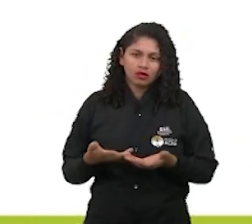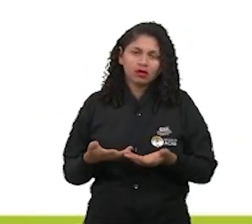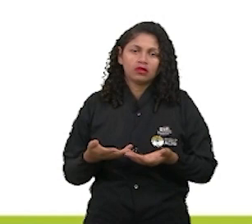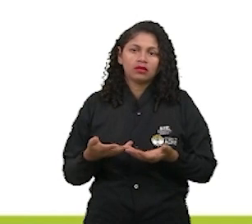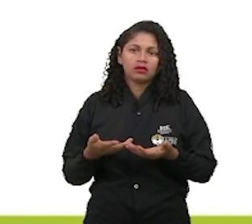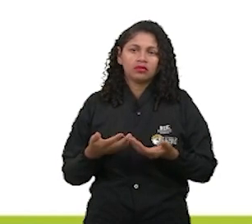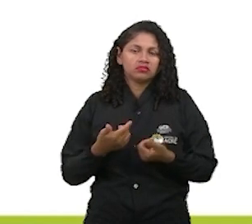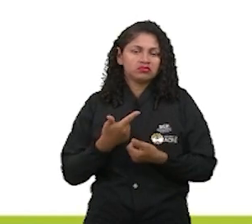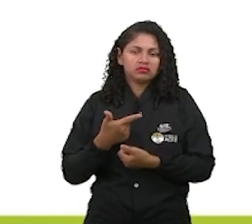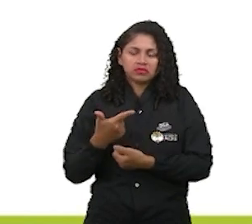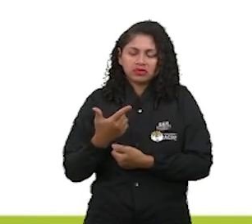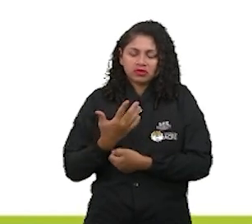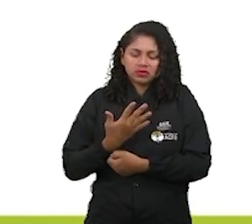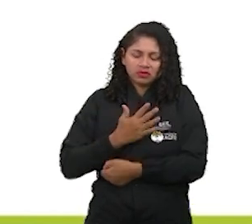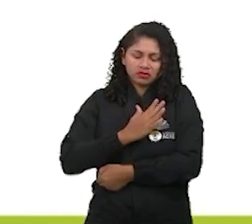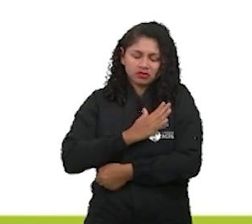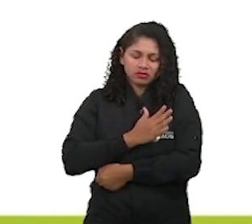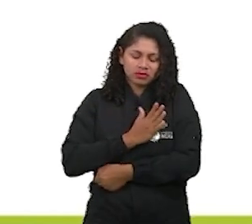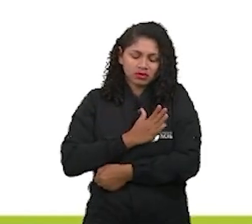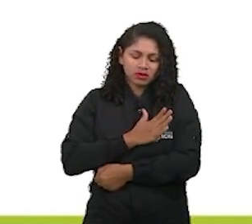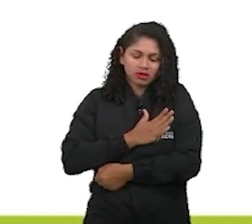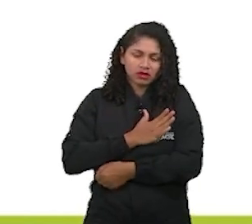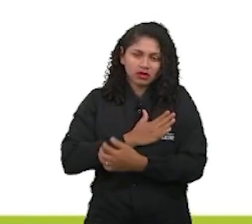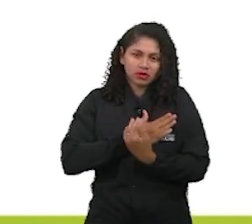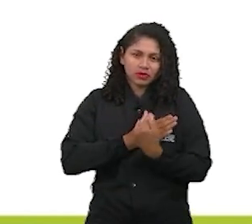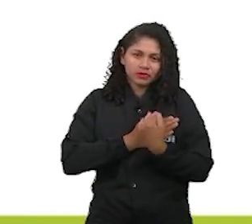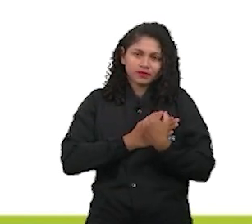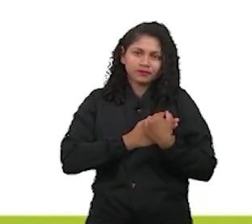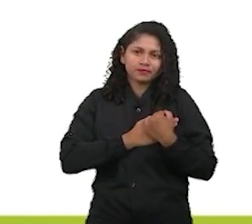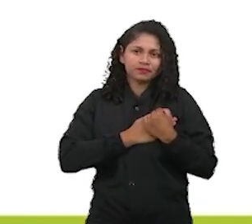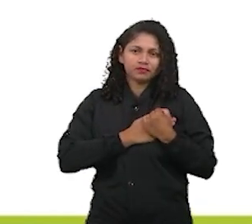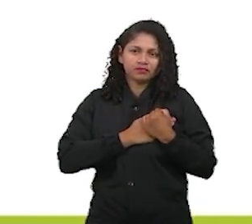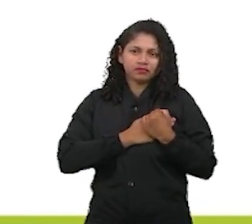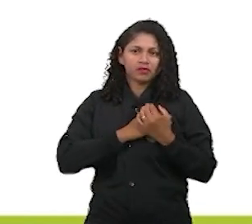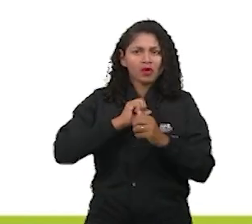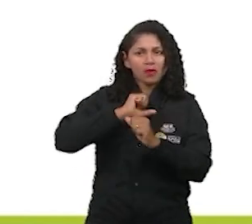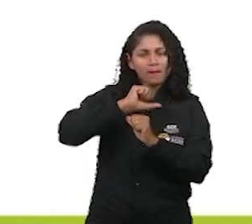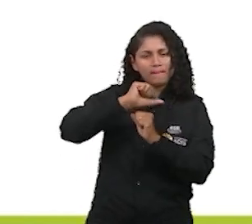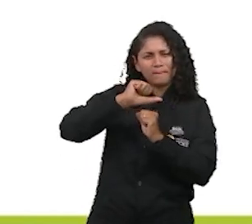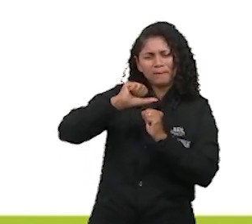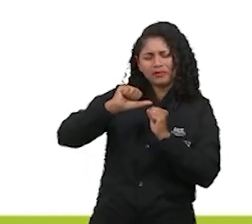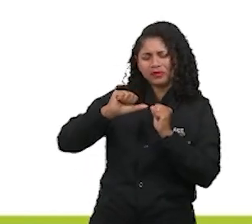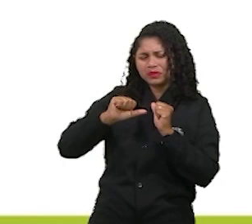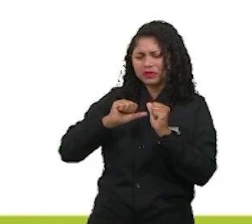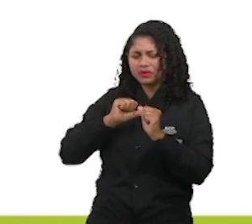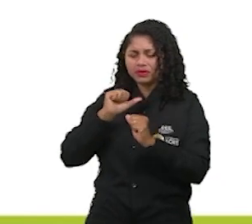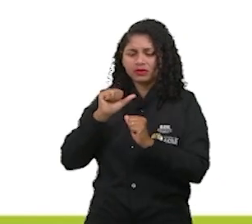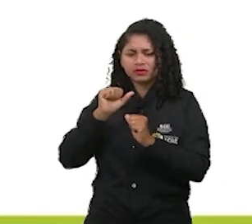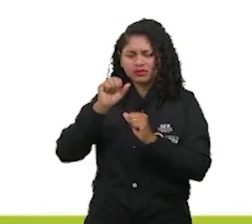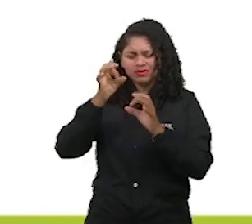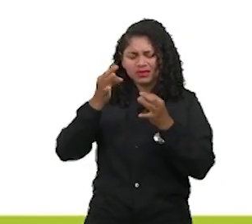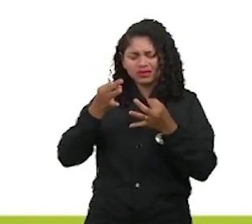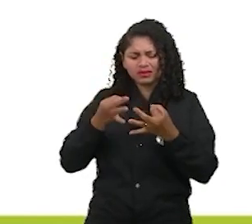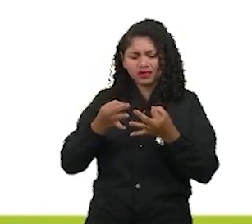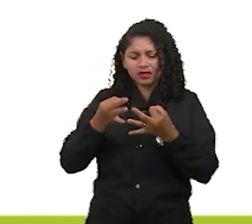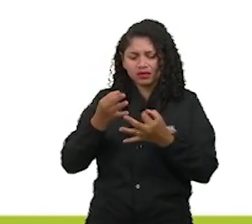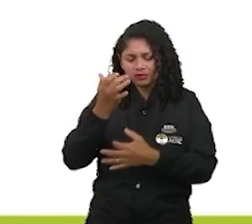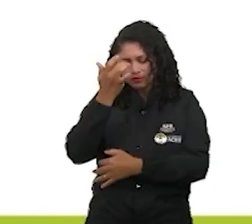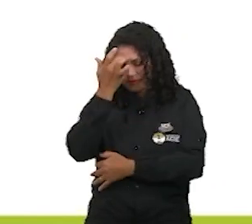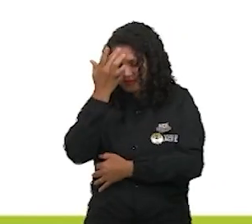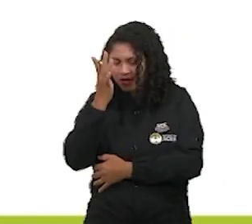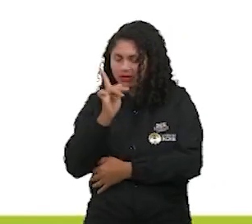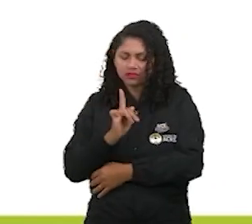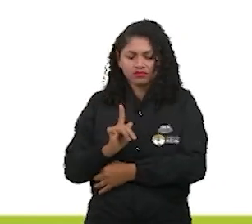Eu não tinha este coração que nem se mostra. Eu não dei por esta mudança tão simples, tão certa, tão fácil. Em